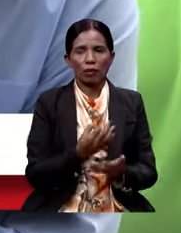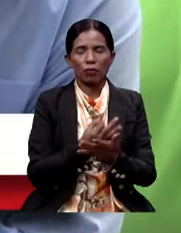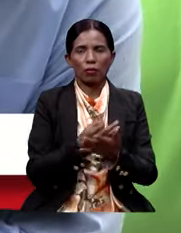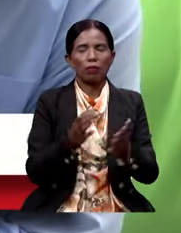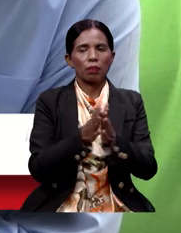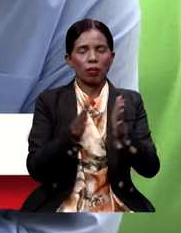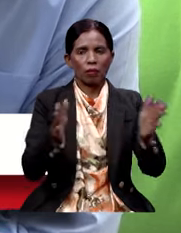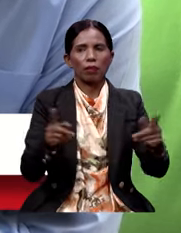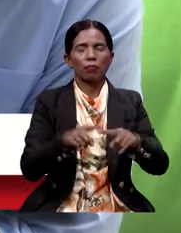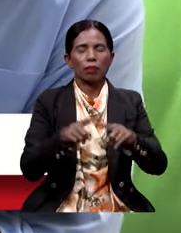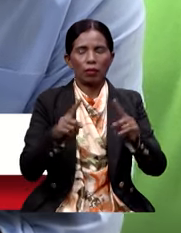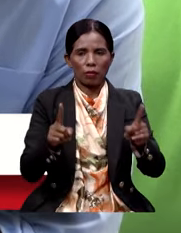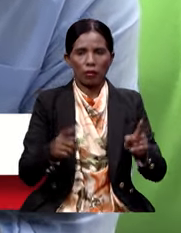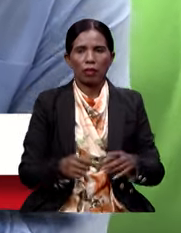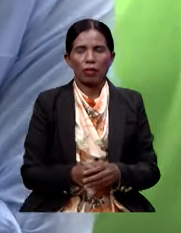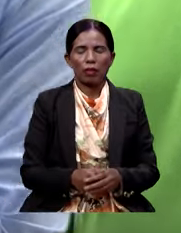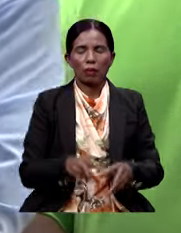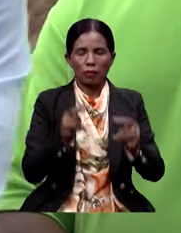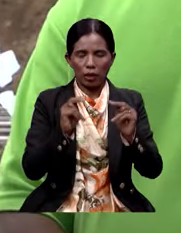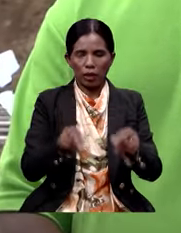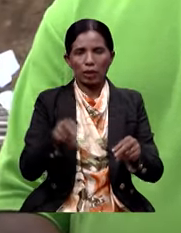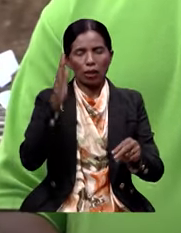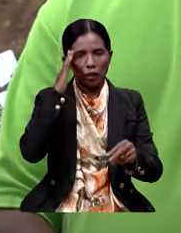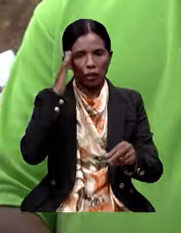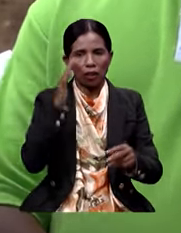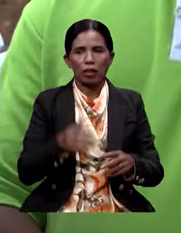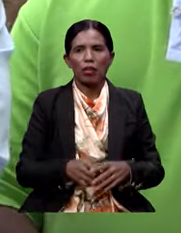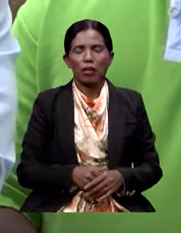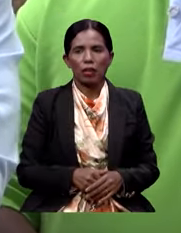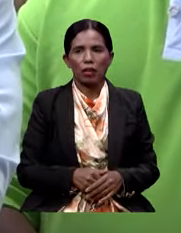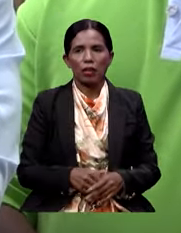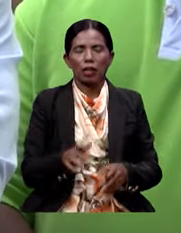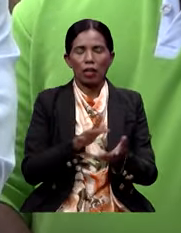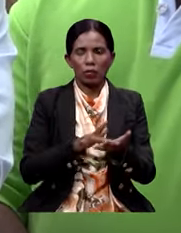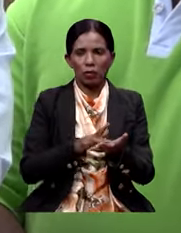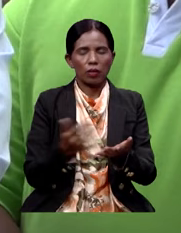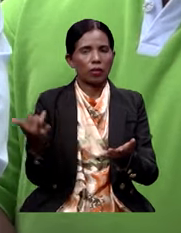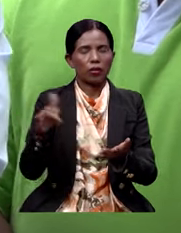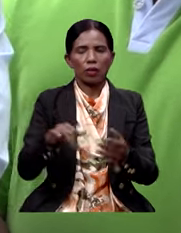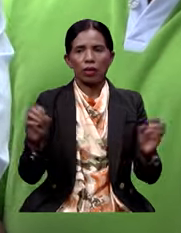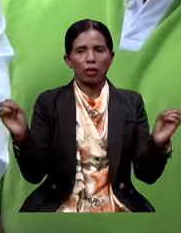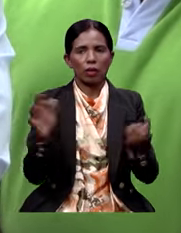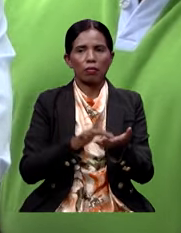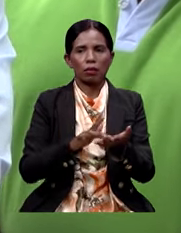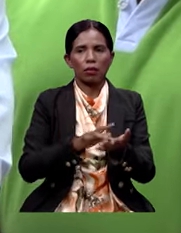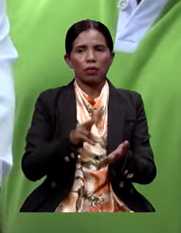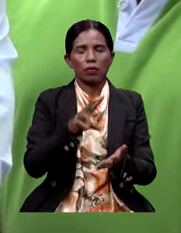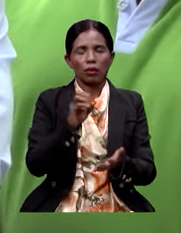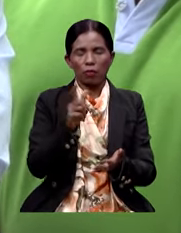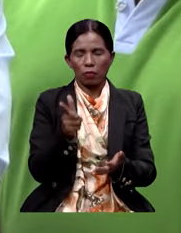bot, maybe, precisa hatene maka Aimuruk sirne Laos Aimuruk 2023